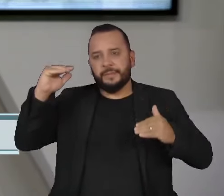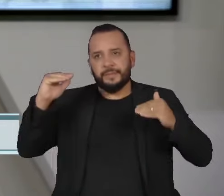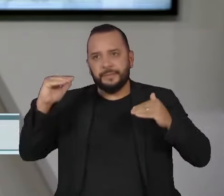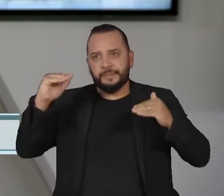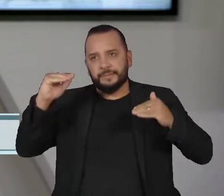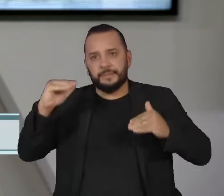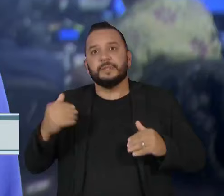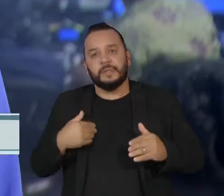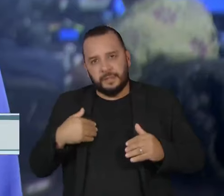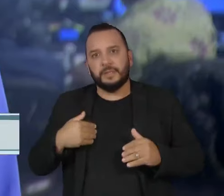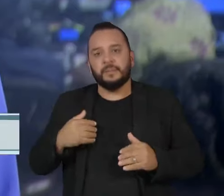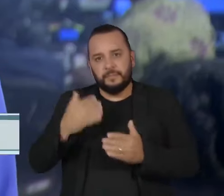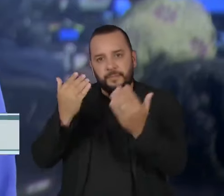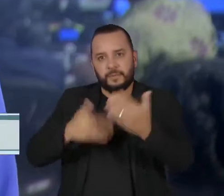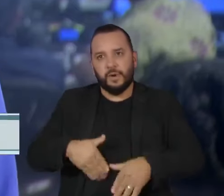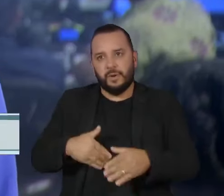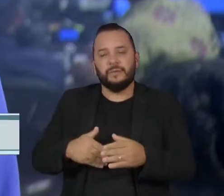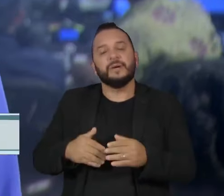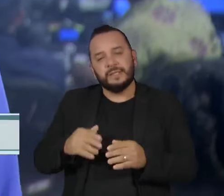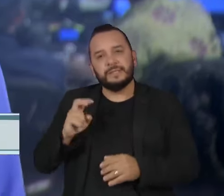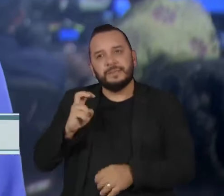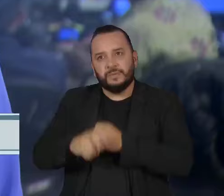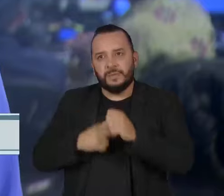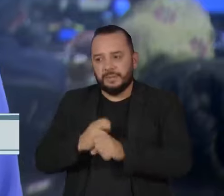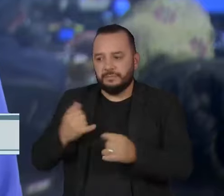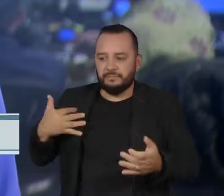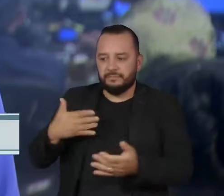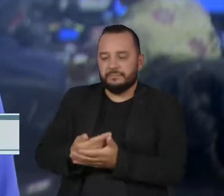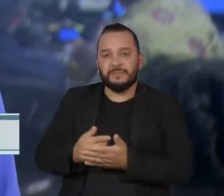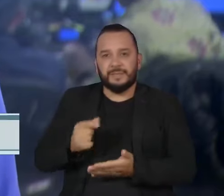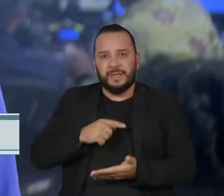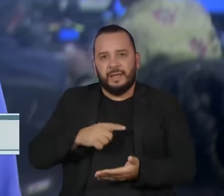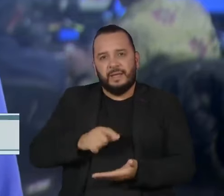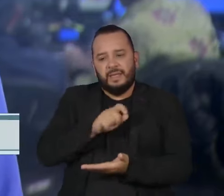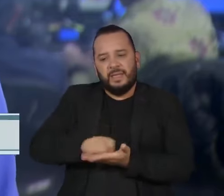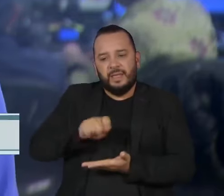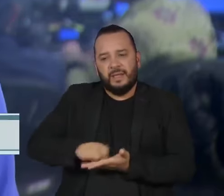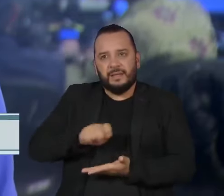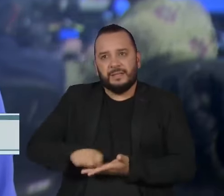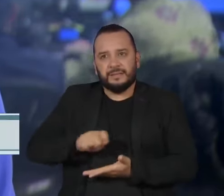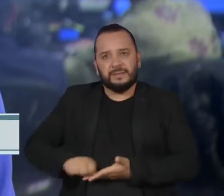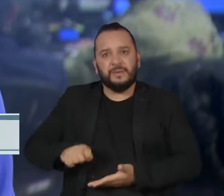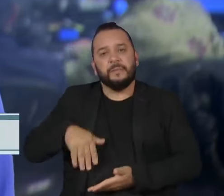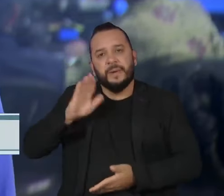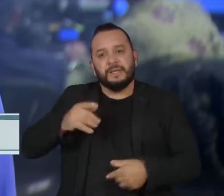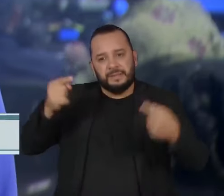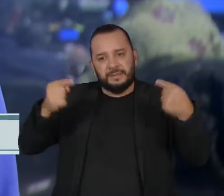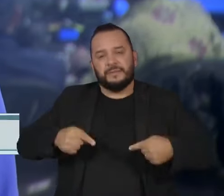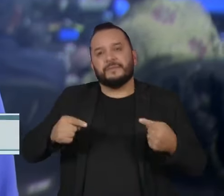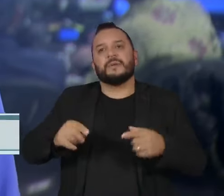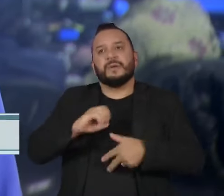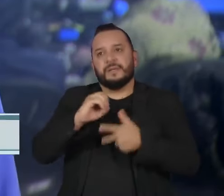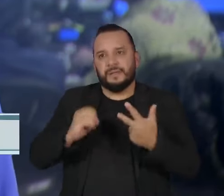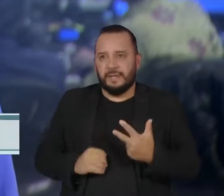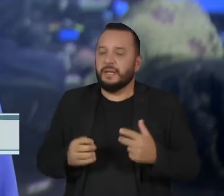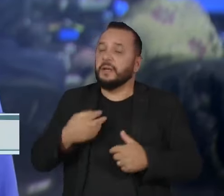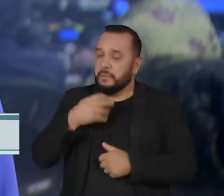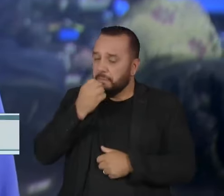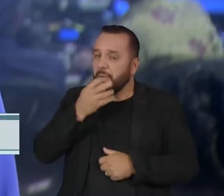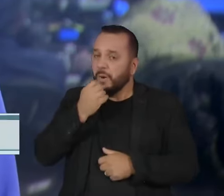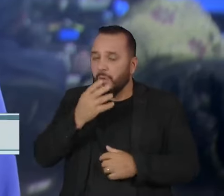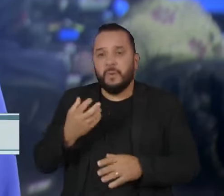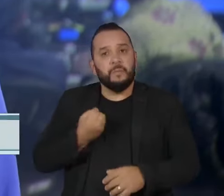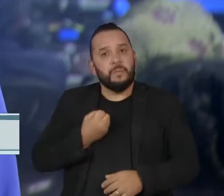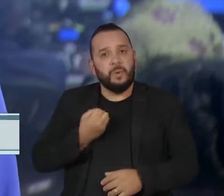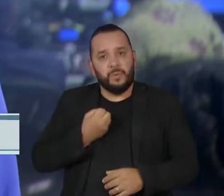últimos 5 anos. A redação, um dos maiores desafios do Enem, foi o que deu vantagem à pontuação dos